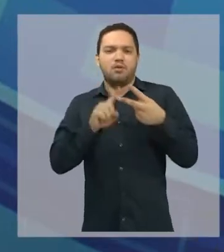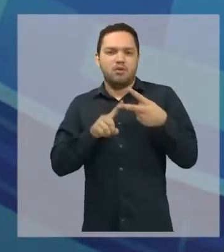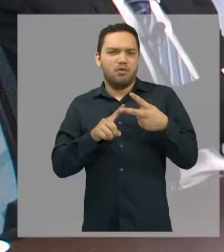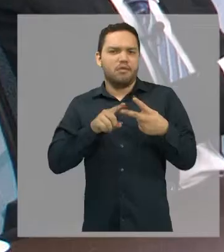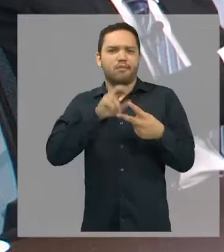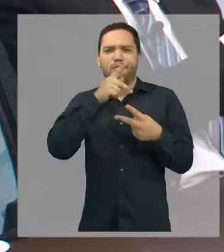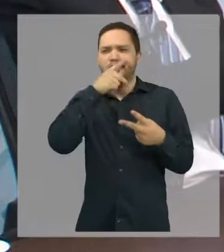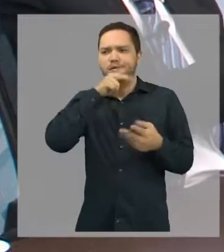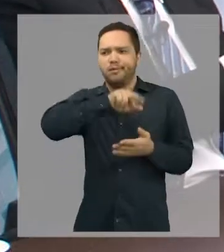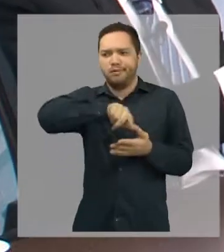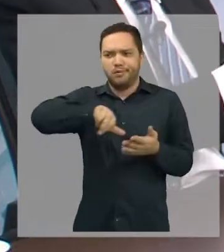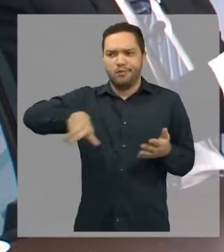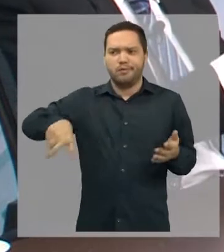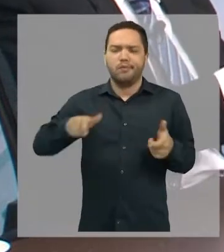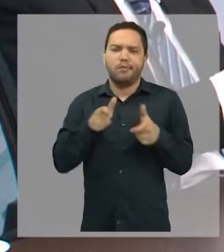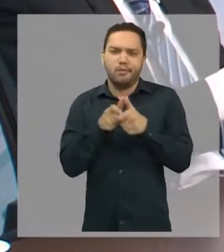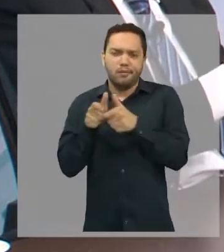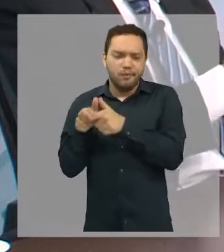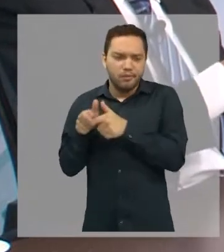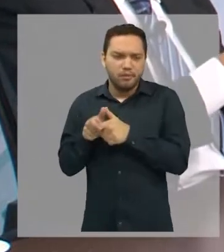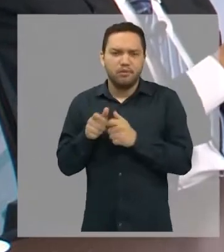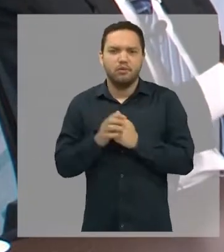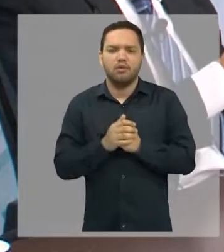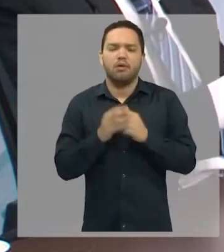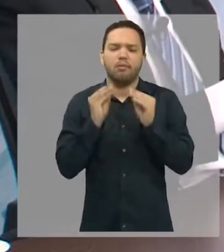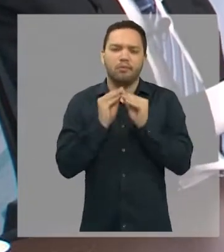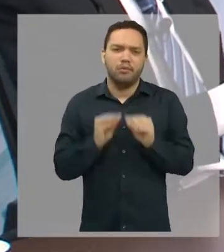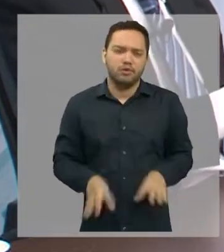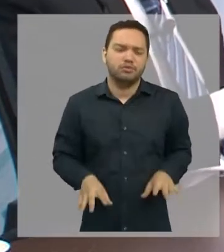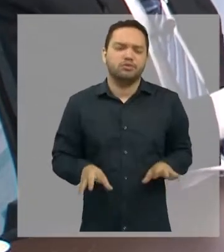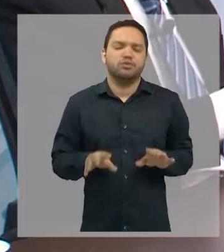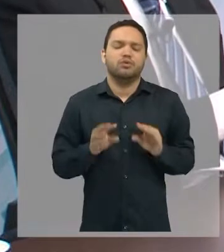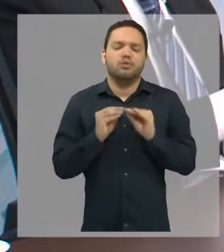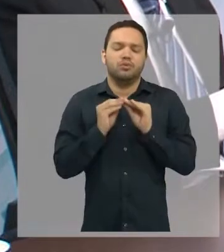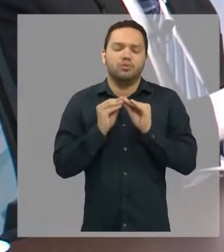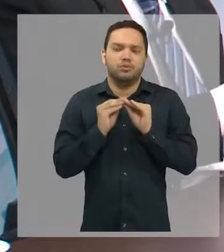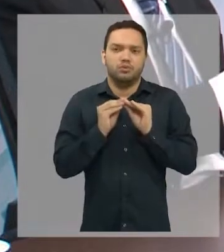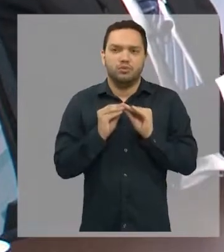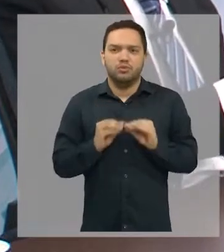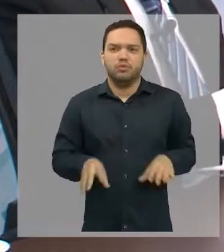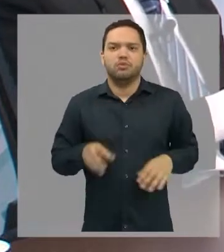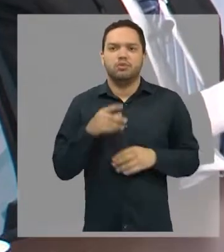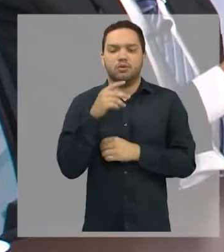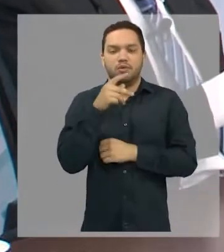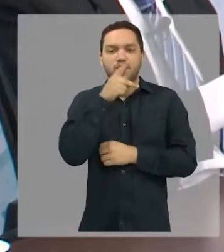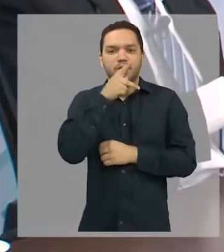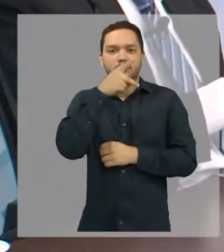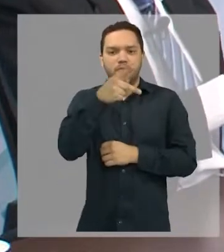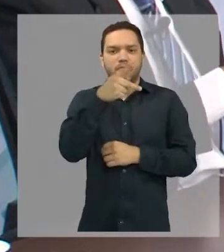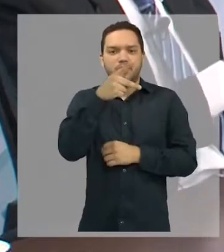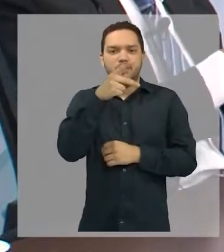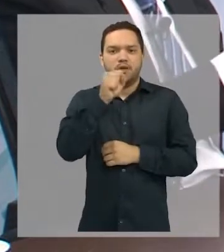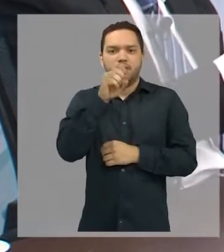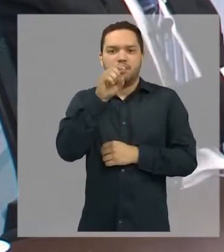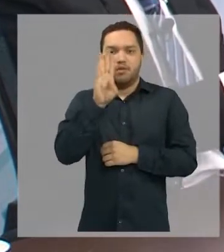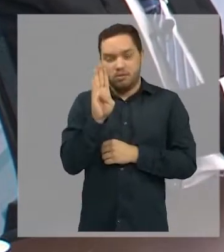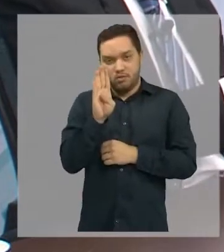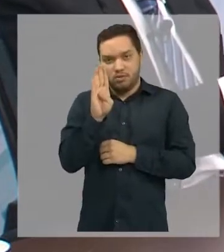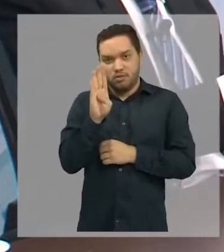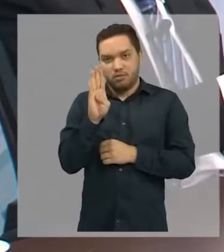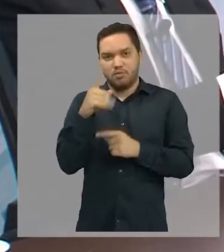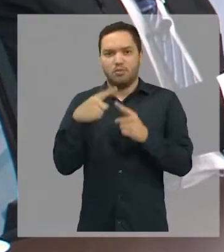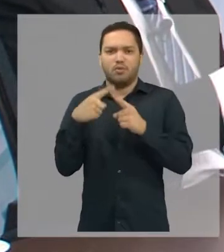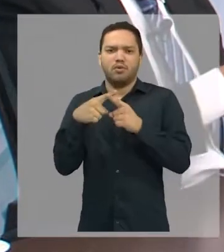MDB, implodiu vários outros partidos menores e deu um abalo muito grande no PSDB, embora o envolvimento